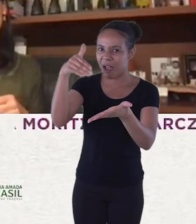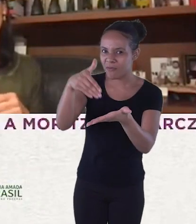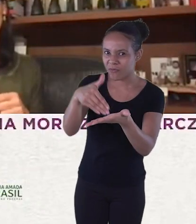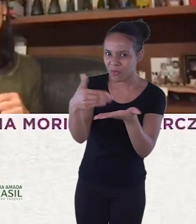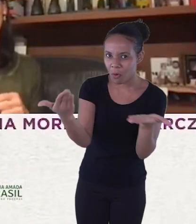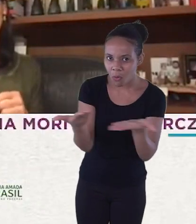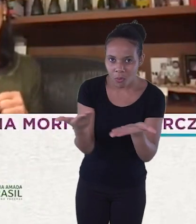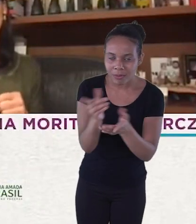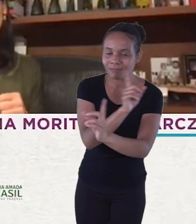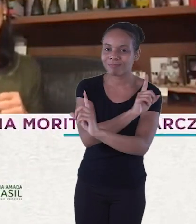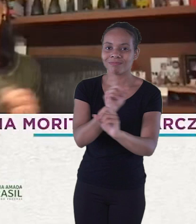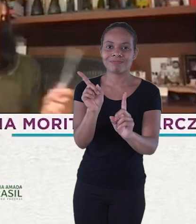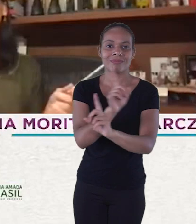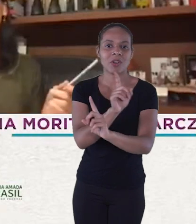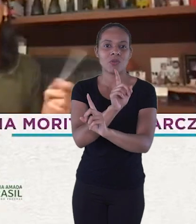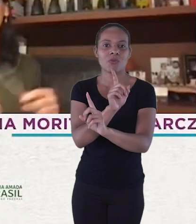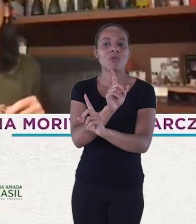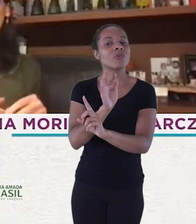rola, né?